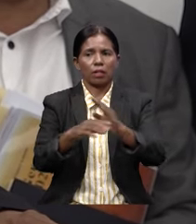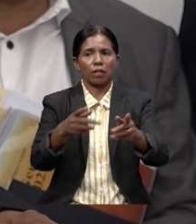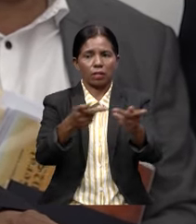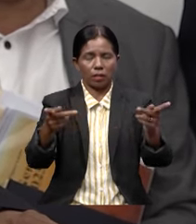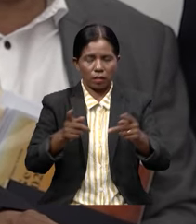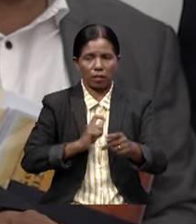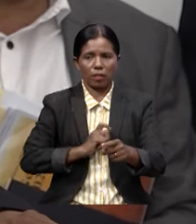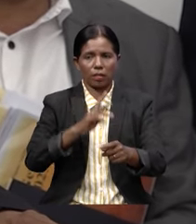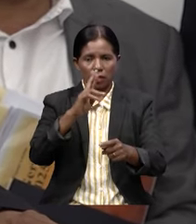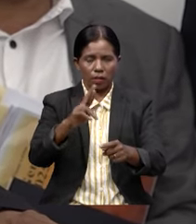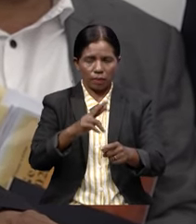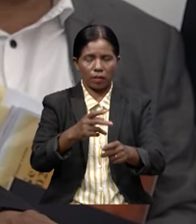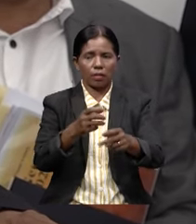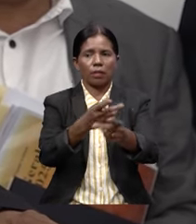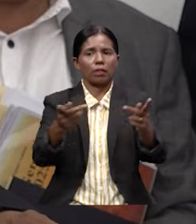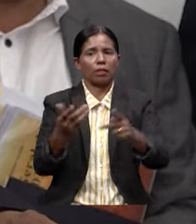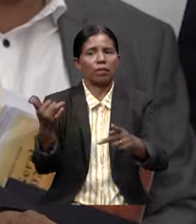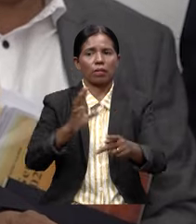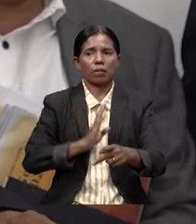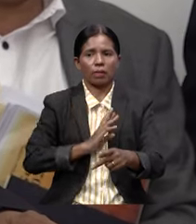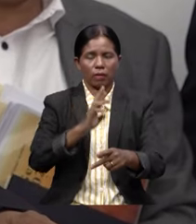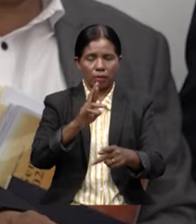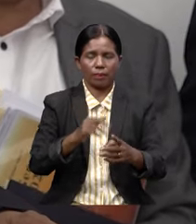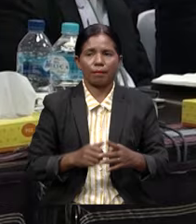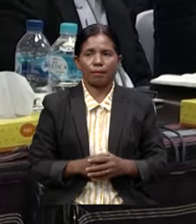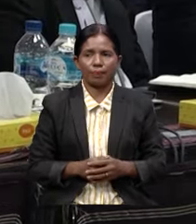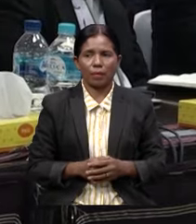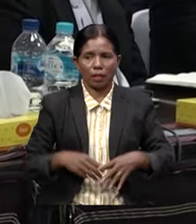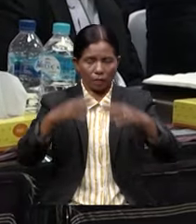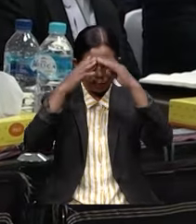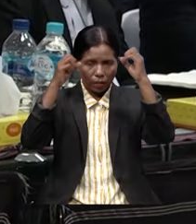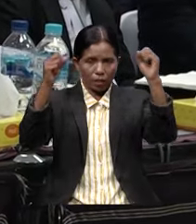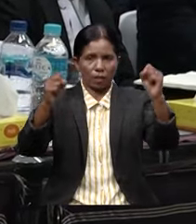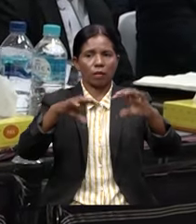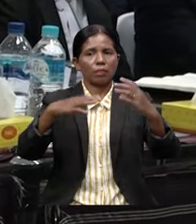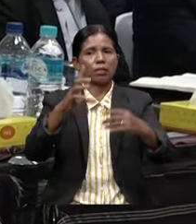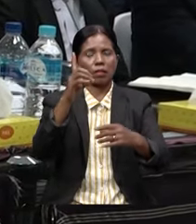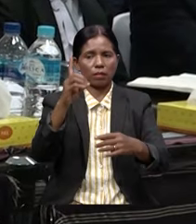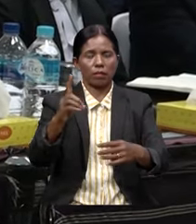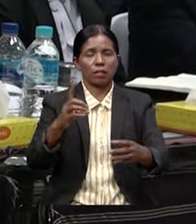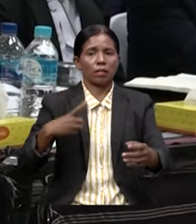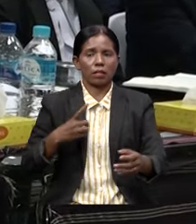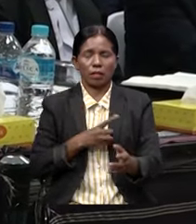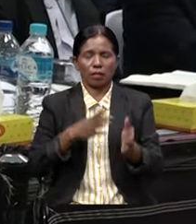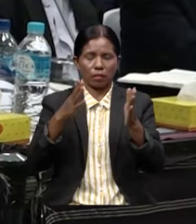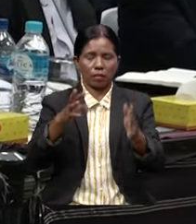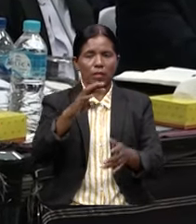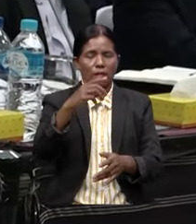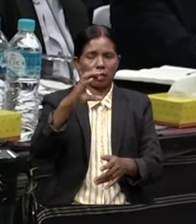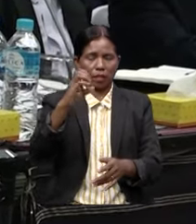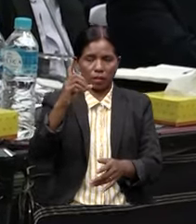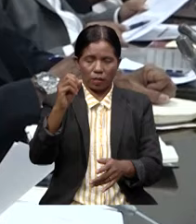sira tibar centro sira Becora, Senai Becora. Além de presidente de comissão de deputado Ricardo Batista Garrante